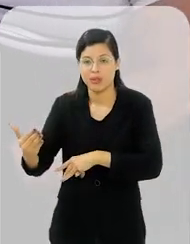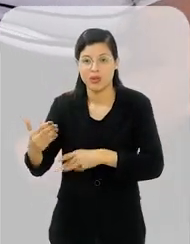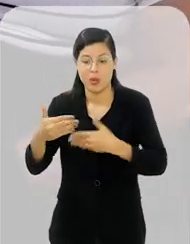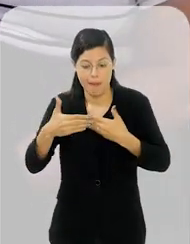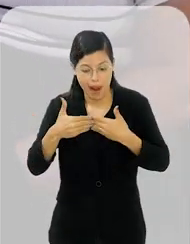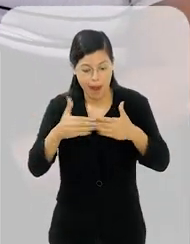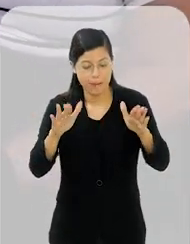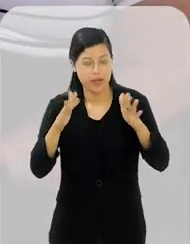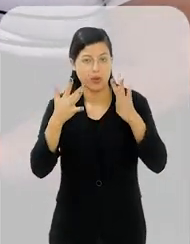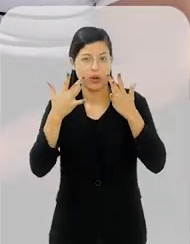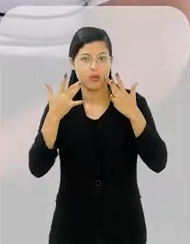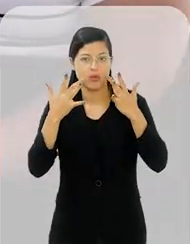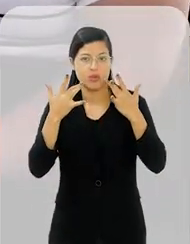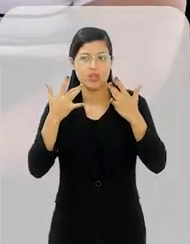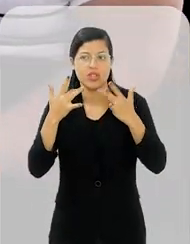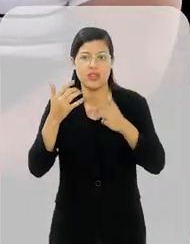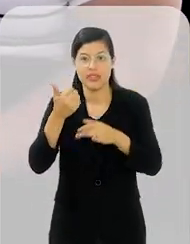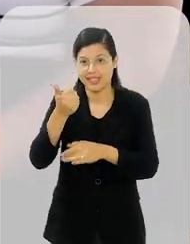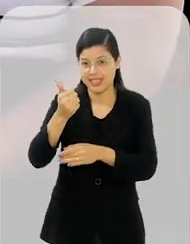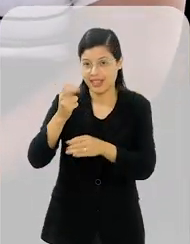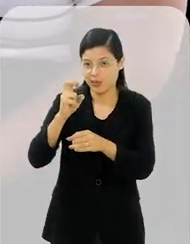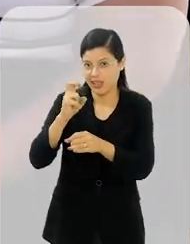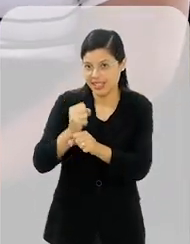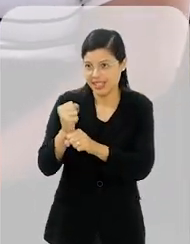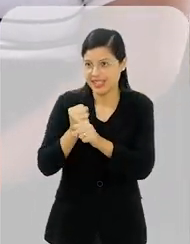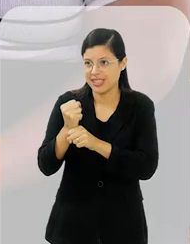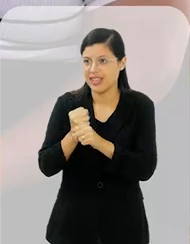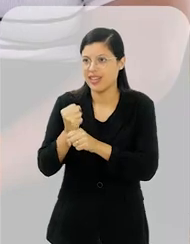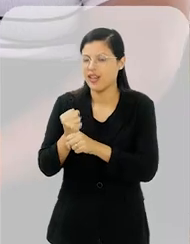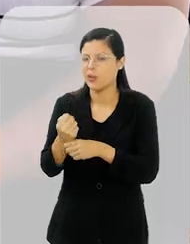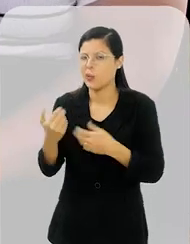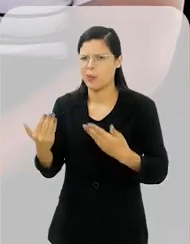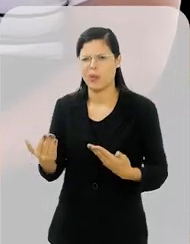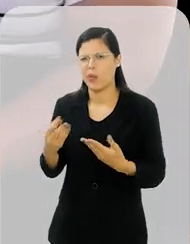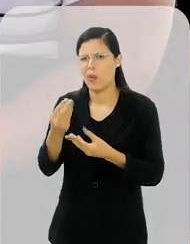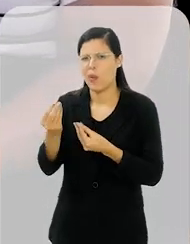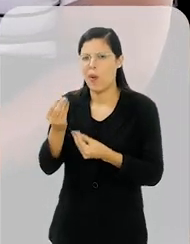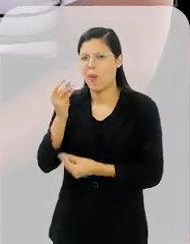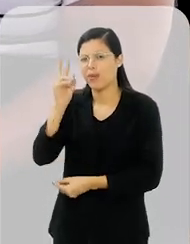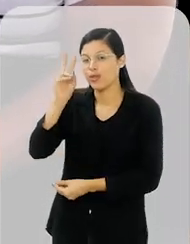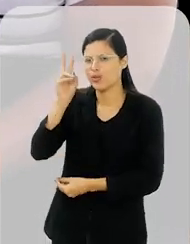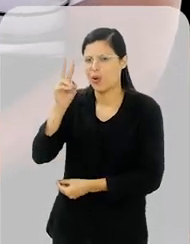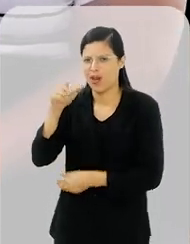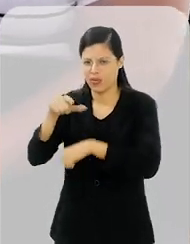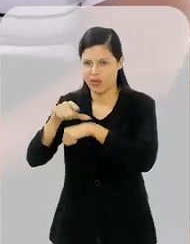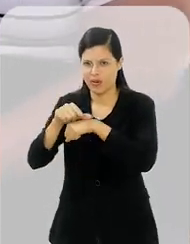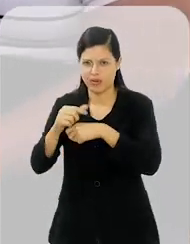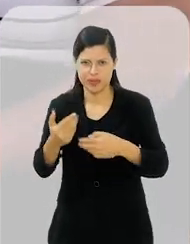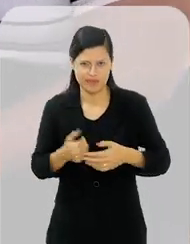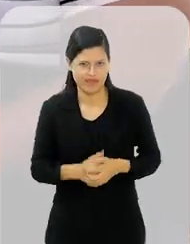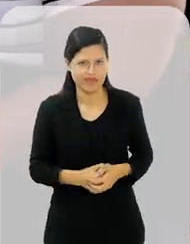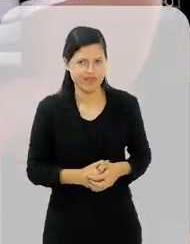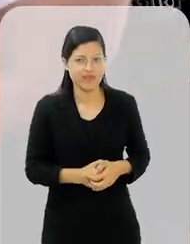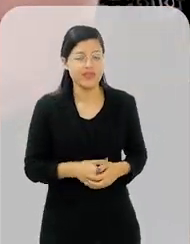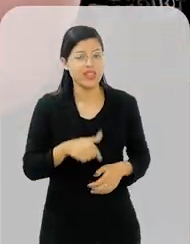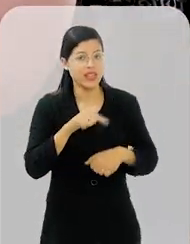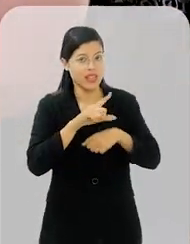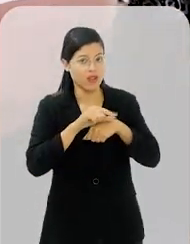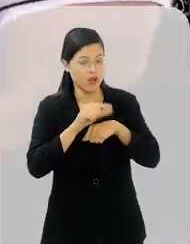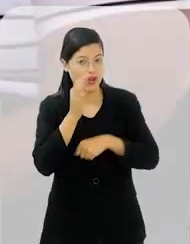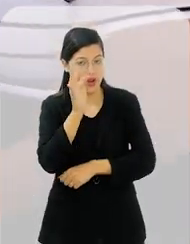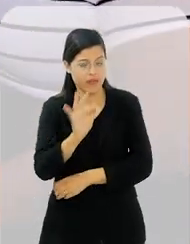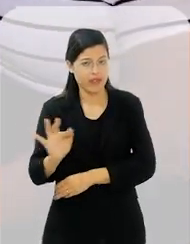para a inauguração do Teatro Municipal há 115 anos. Raquel, conta para a gente a história do relógio. Esse relógio é um